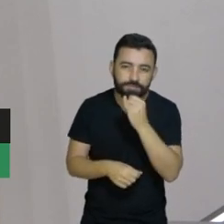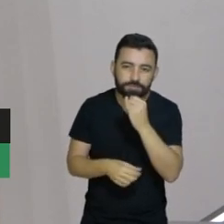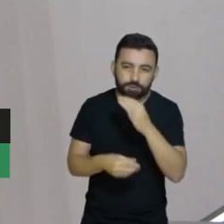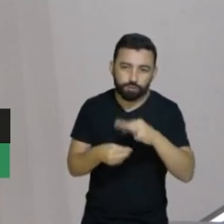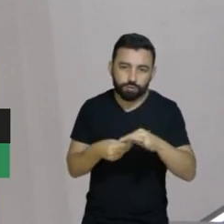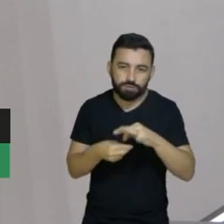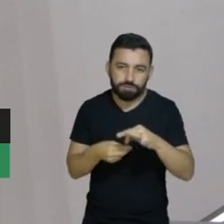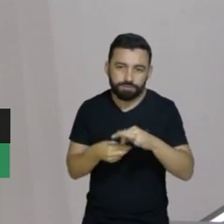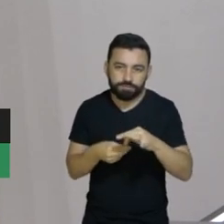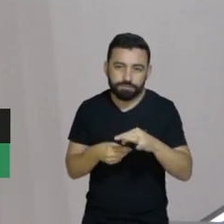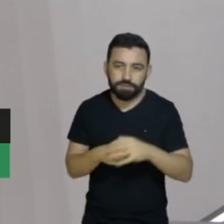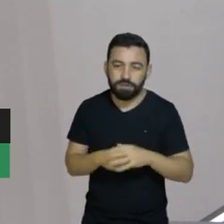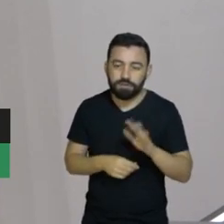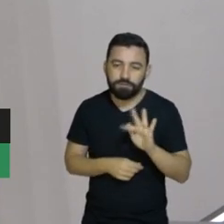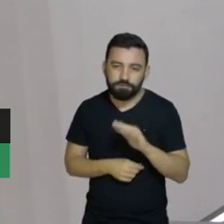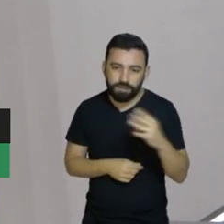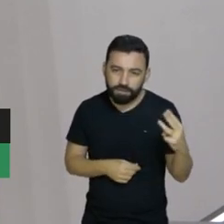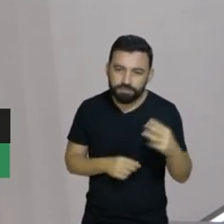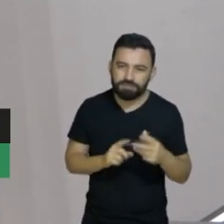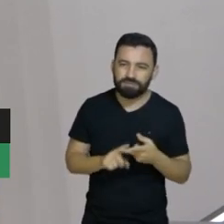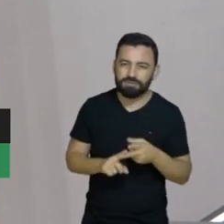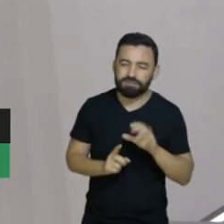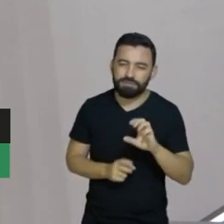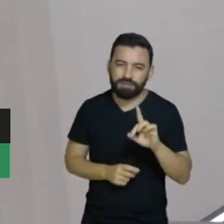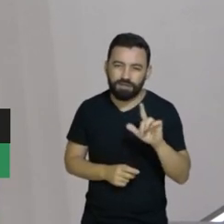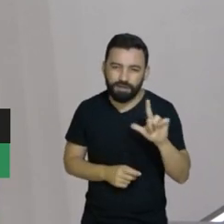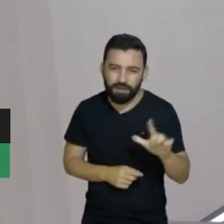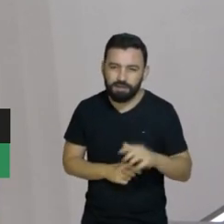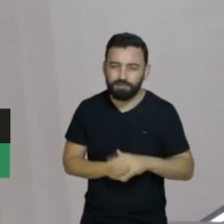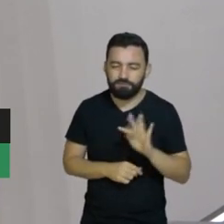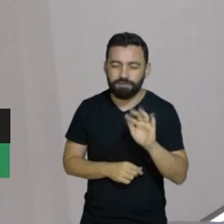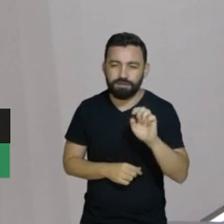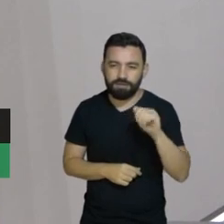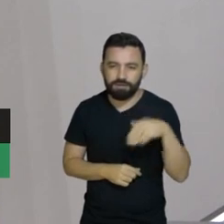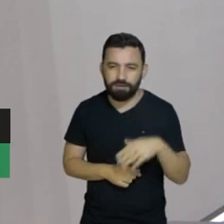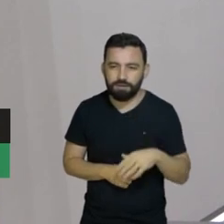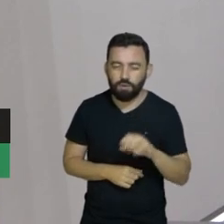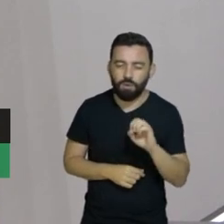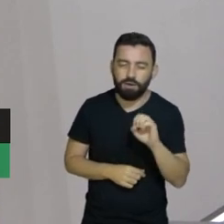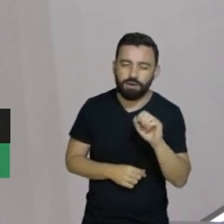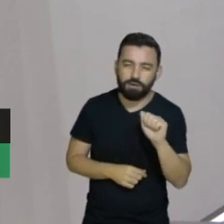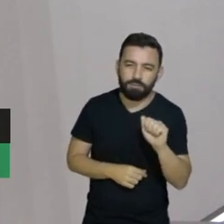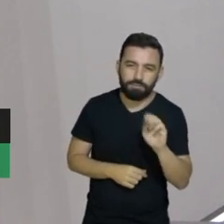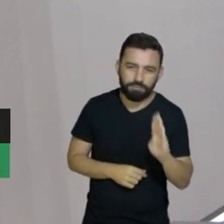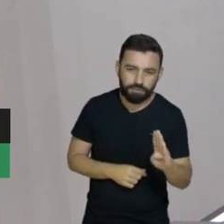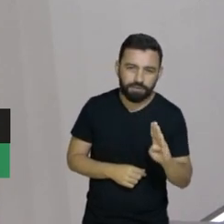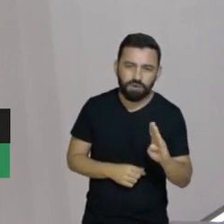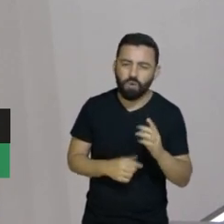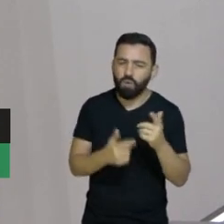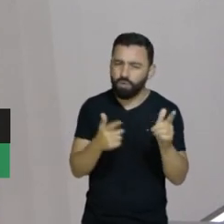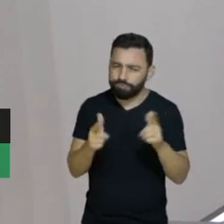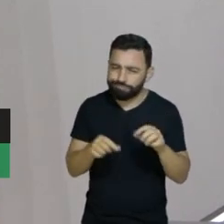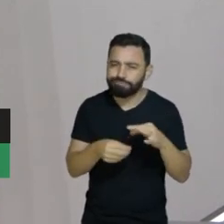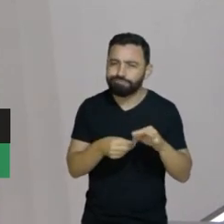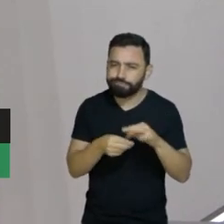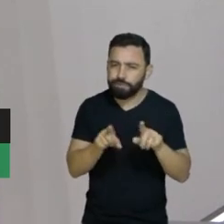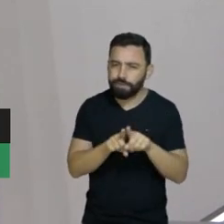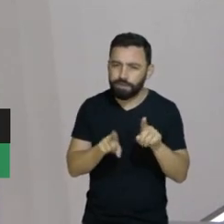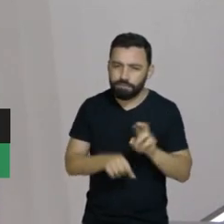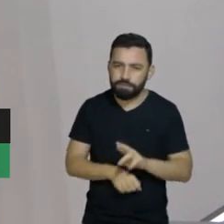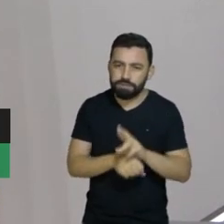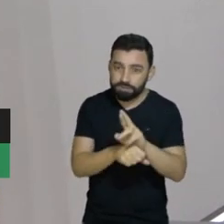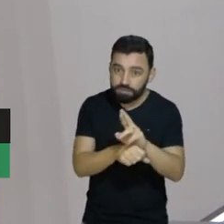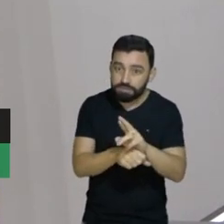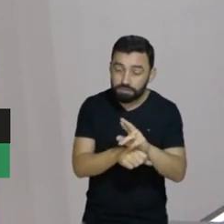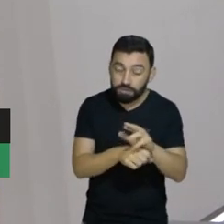delas: Fiesc, CDL, FECAM, OAB, e outras instituições que representam